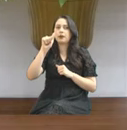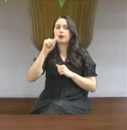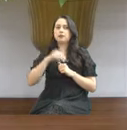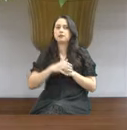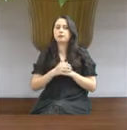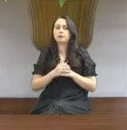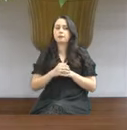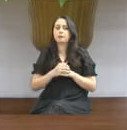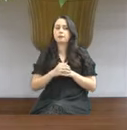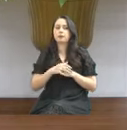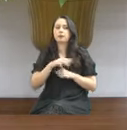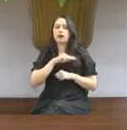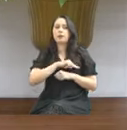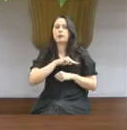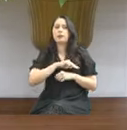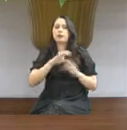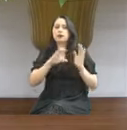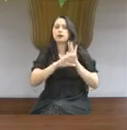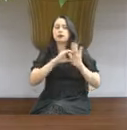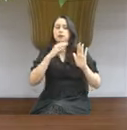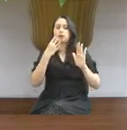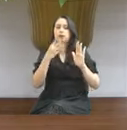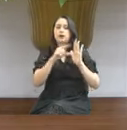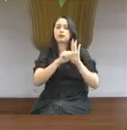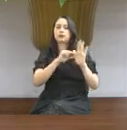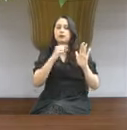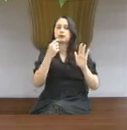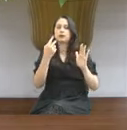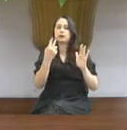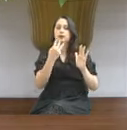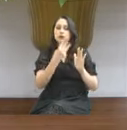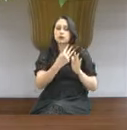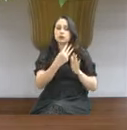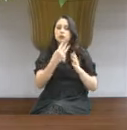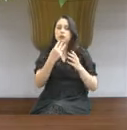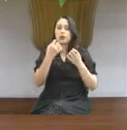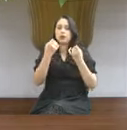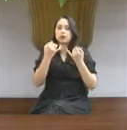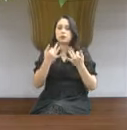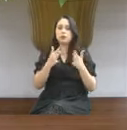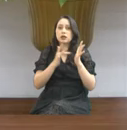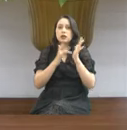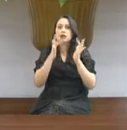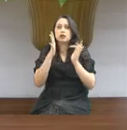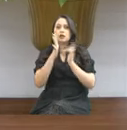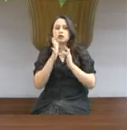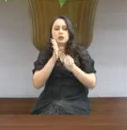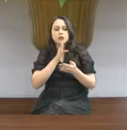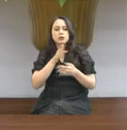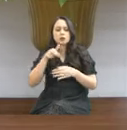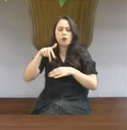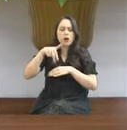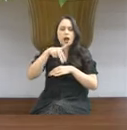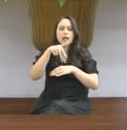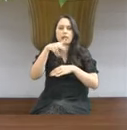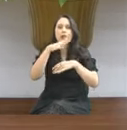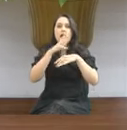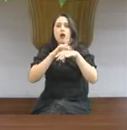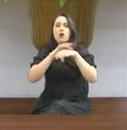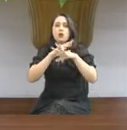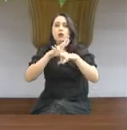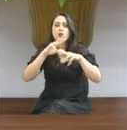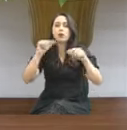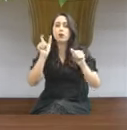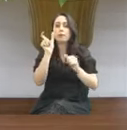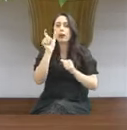Mateus capítulo 4, verso 23, a Bíblia diz que Jesus andava curando. A palavra